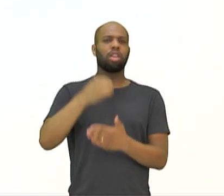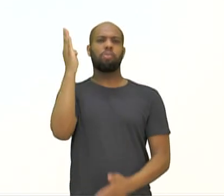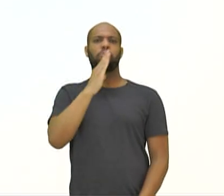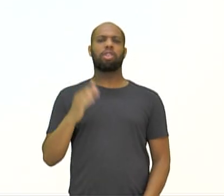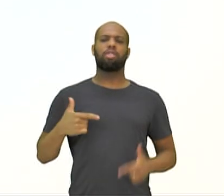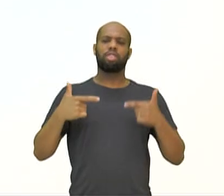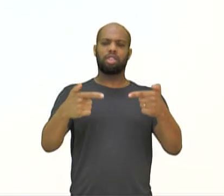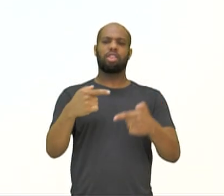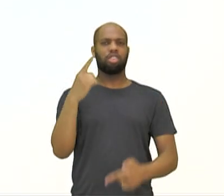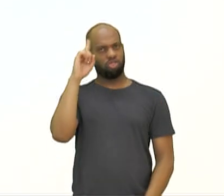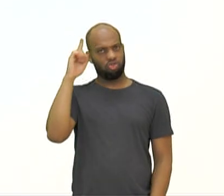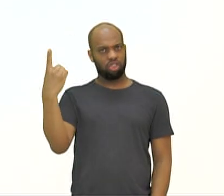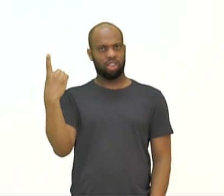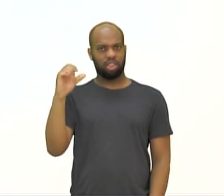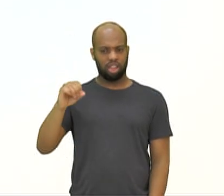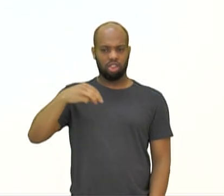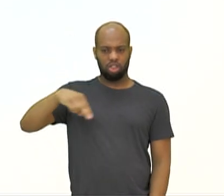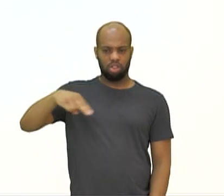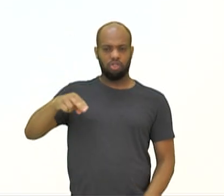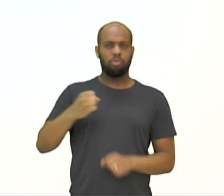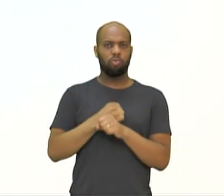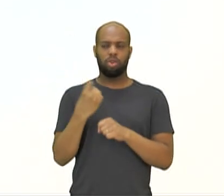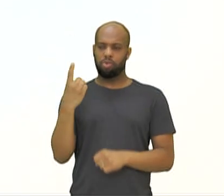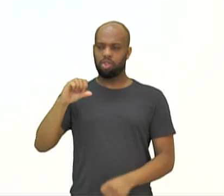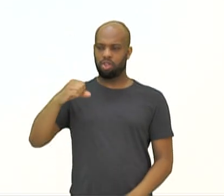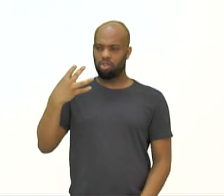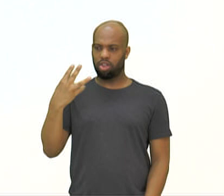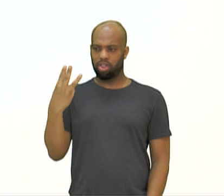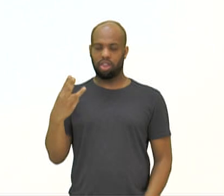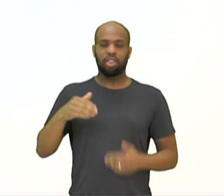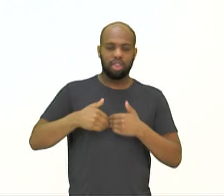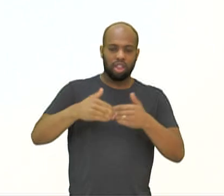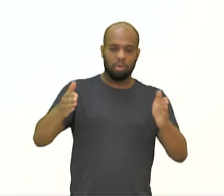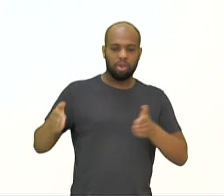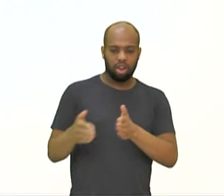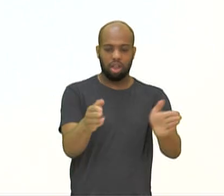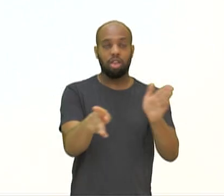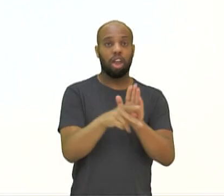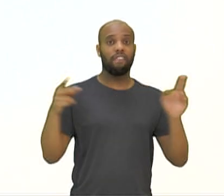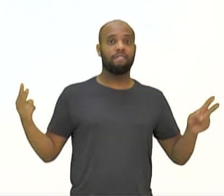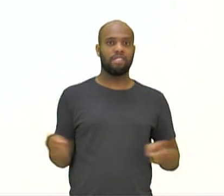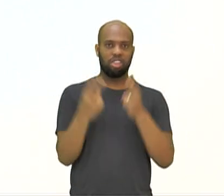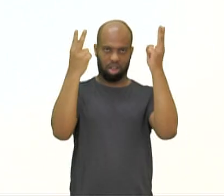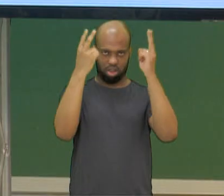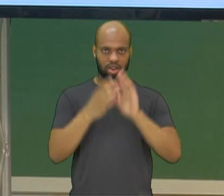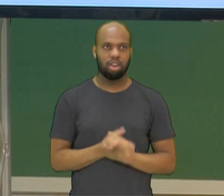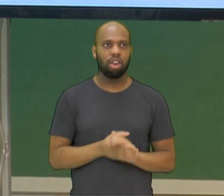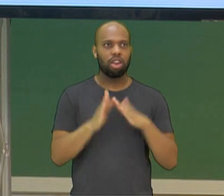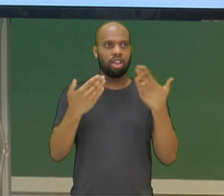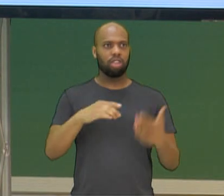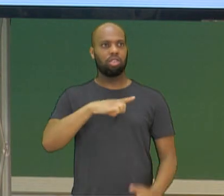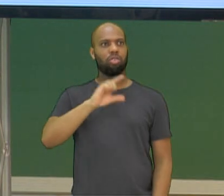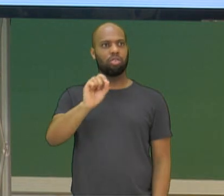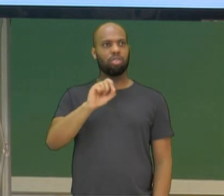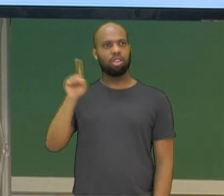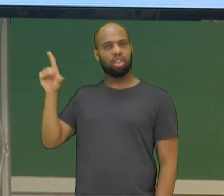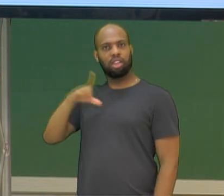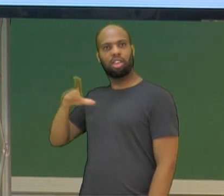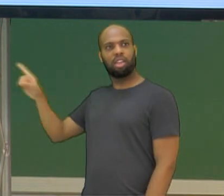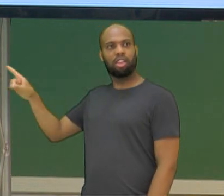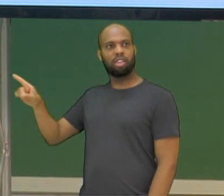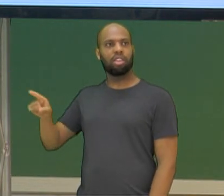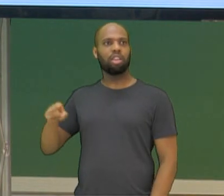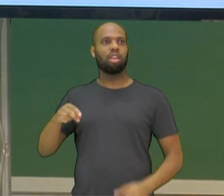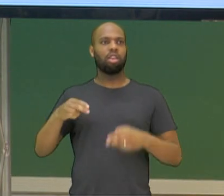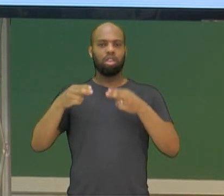10 de novembro de 1943, abrindo o caminho para a vitória. Então, aqui está um